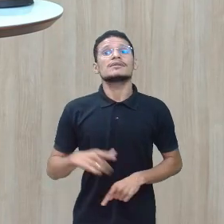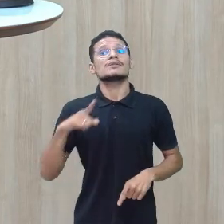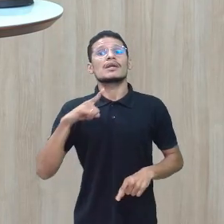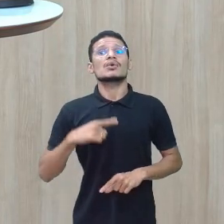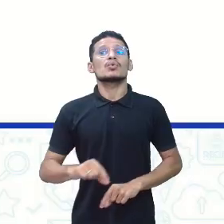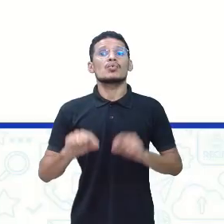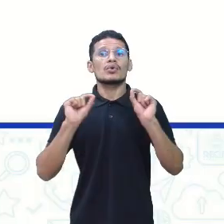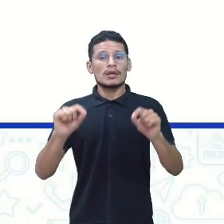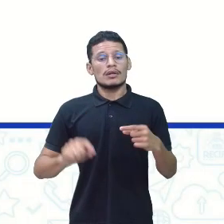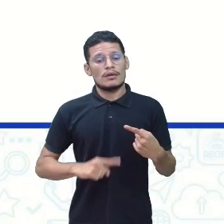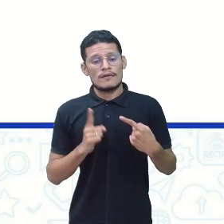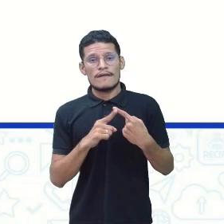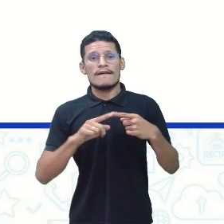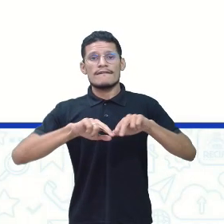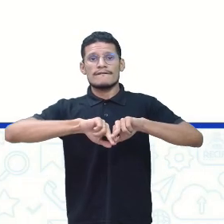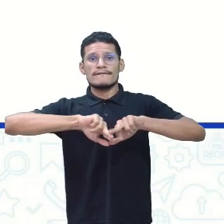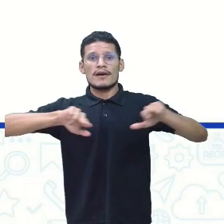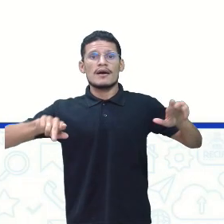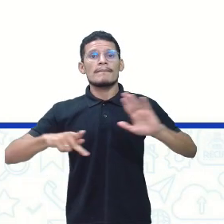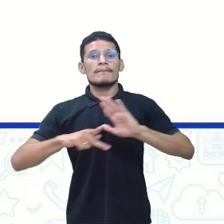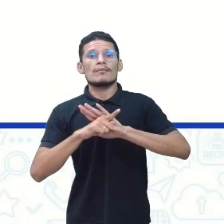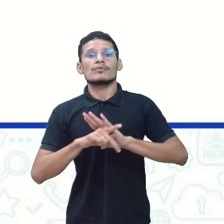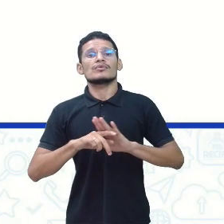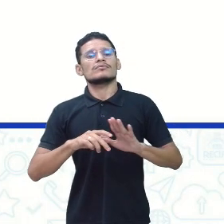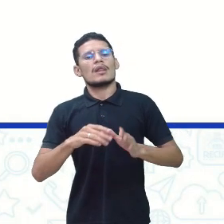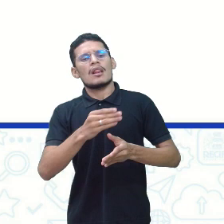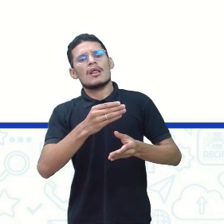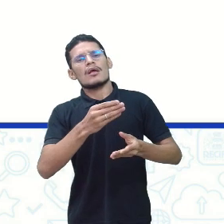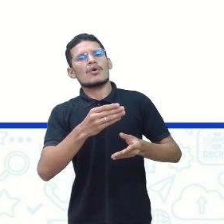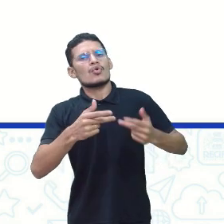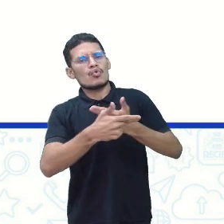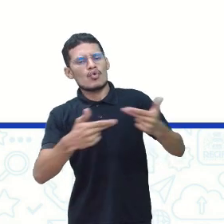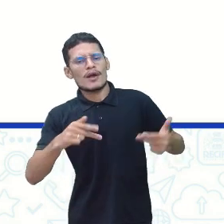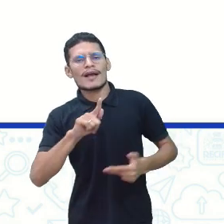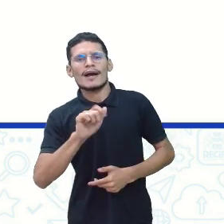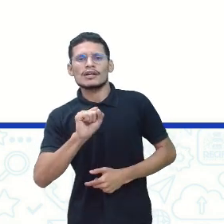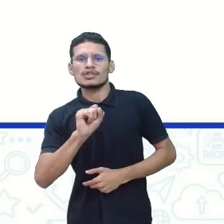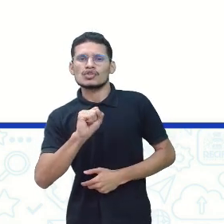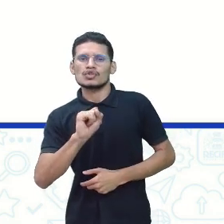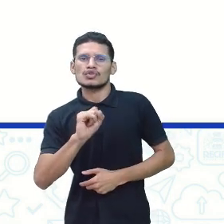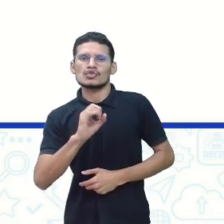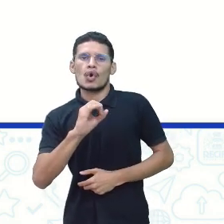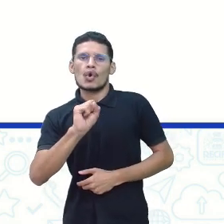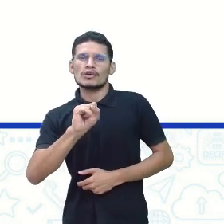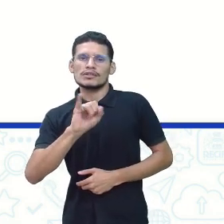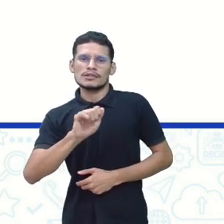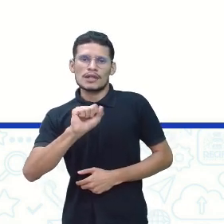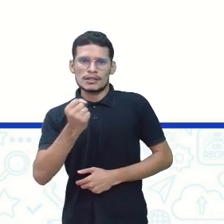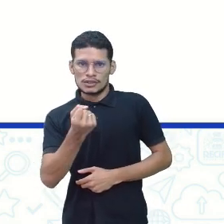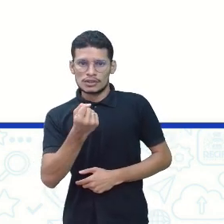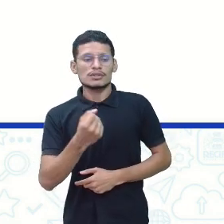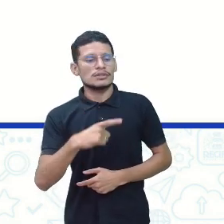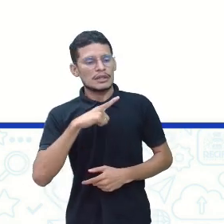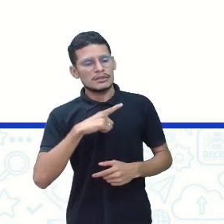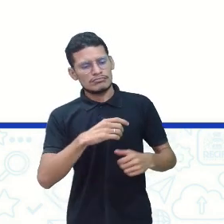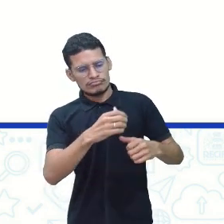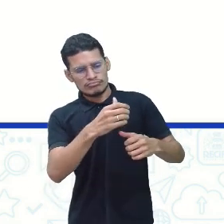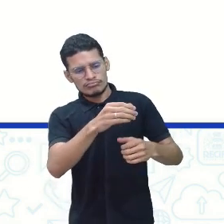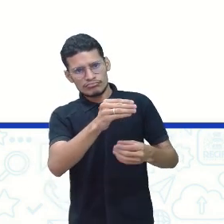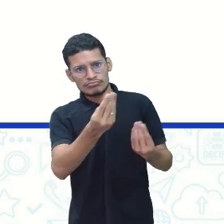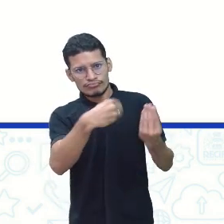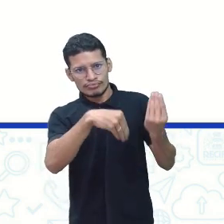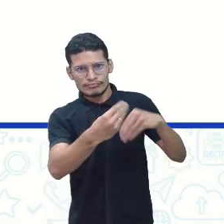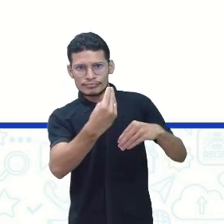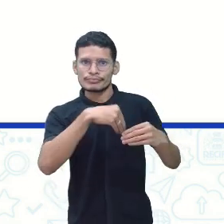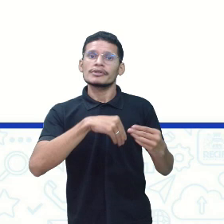de quê? Variedade de substâncias gasosas, vários tipos de substâncias gasosas,